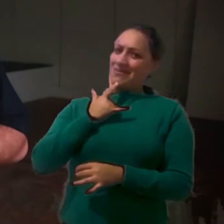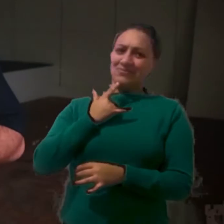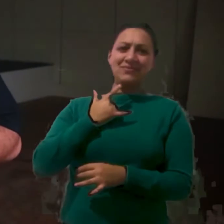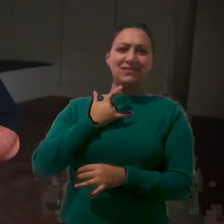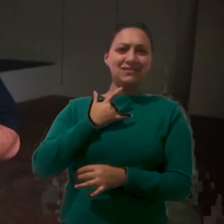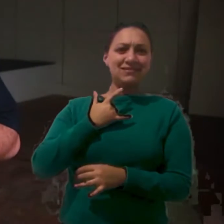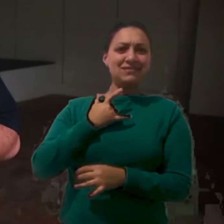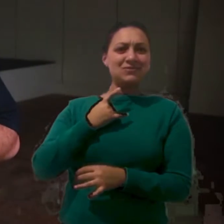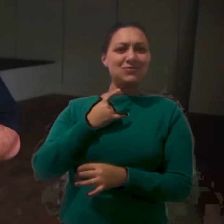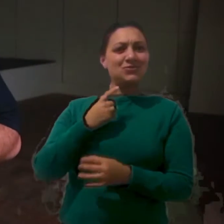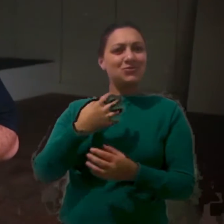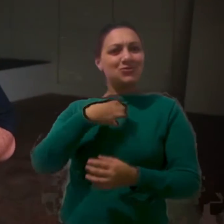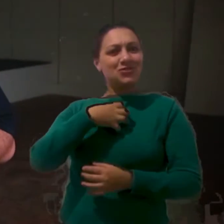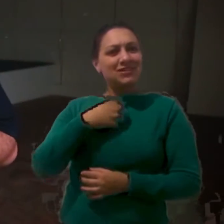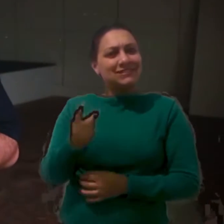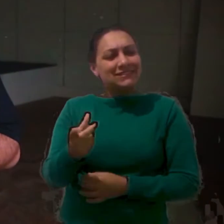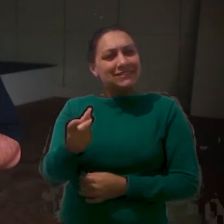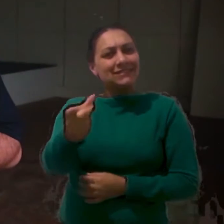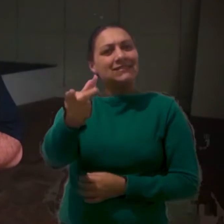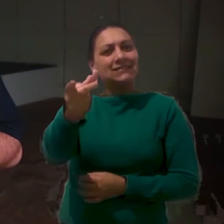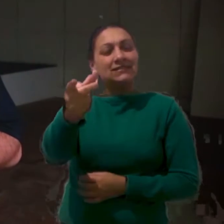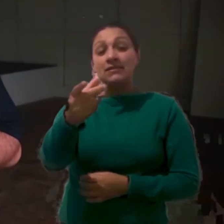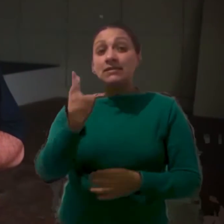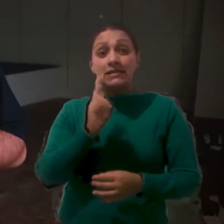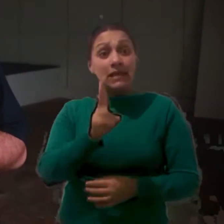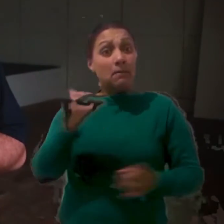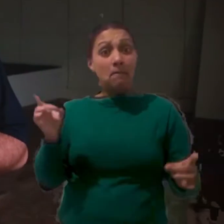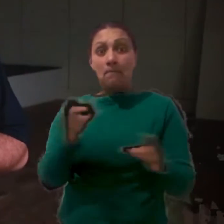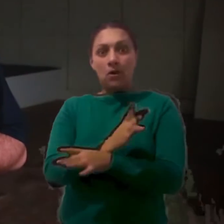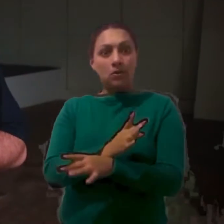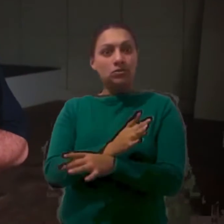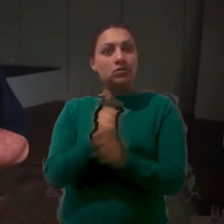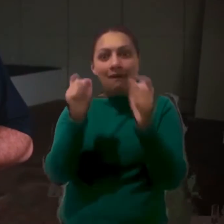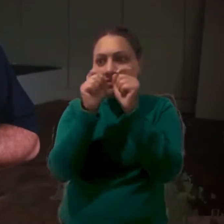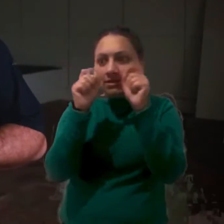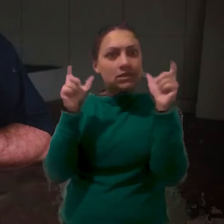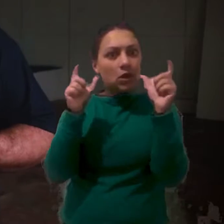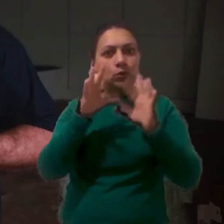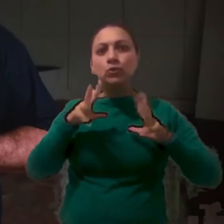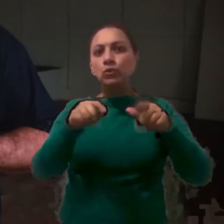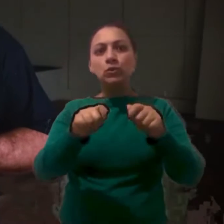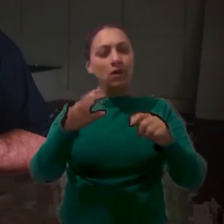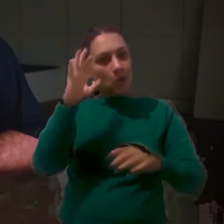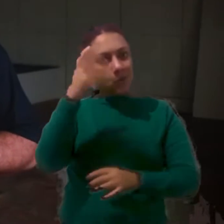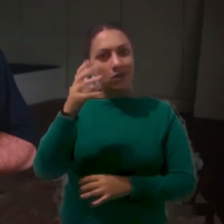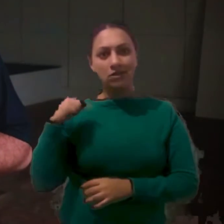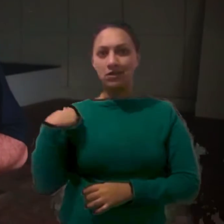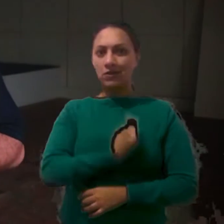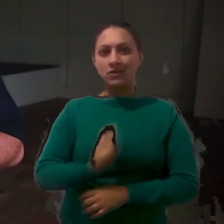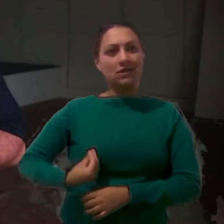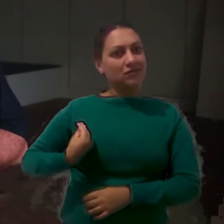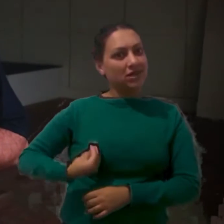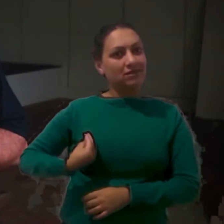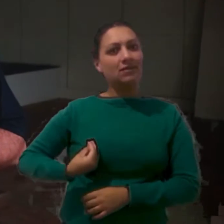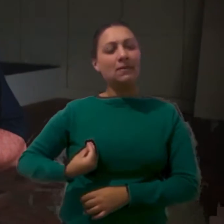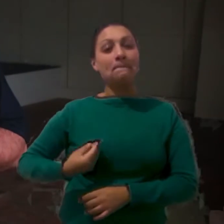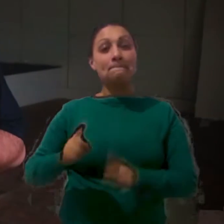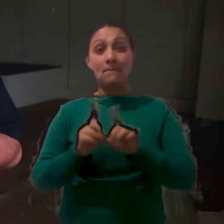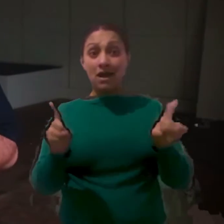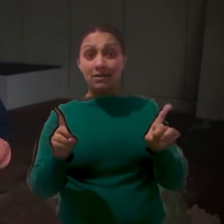infinita né que está sempre pronto e sempre atento a tudo que nós passamos e necessitamos